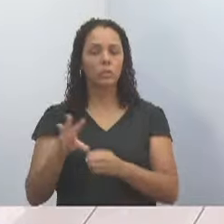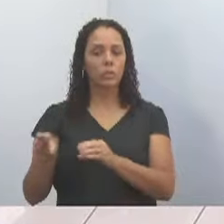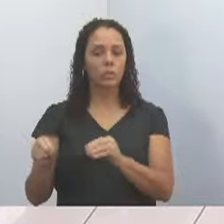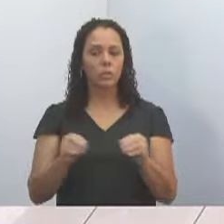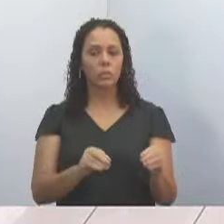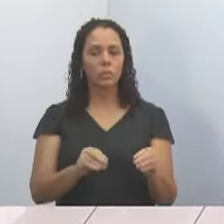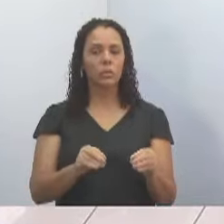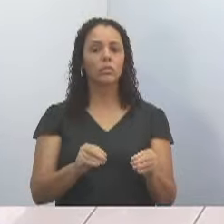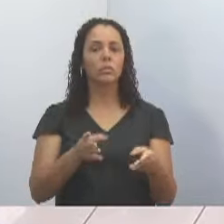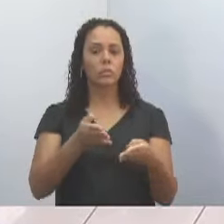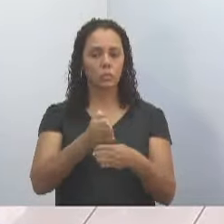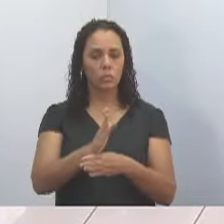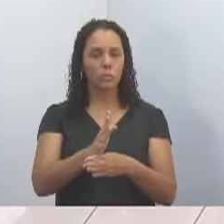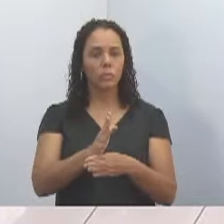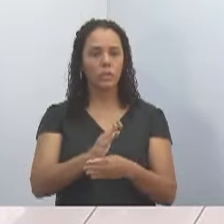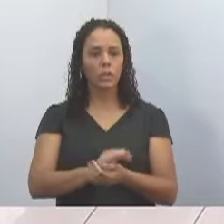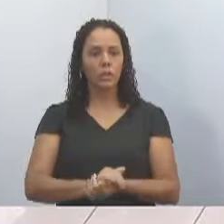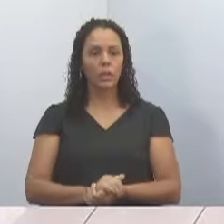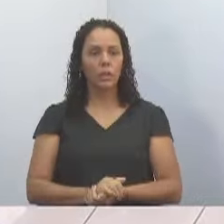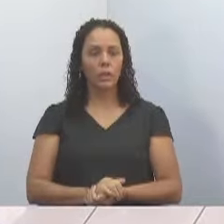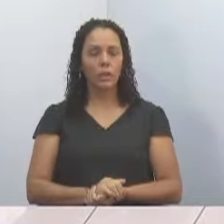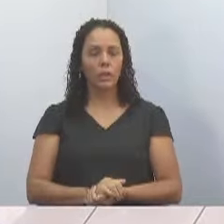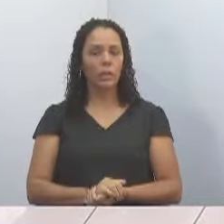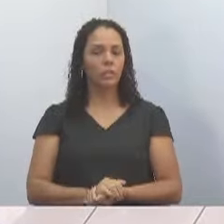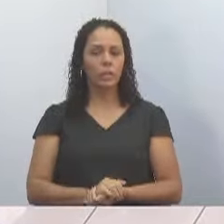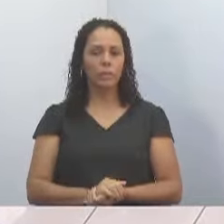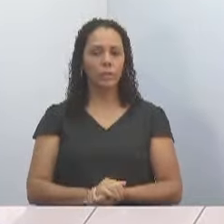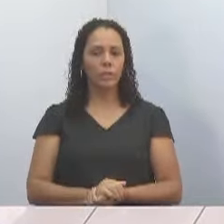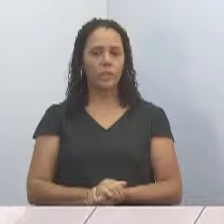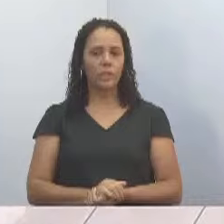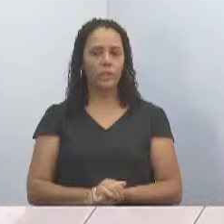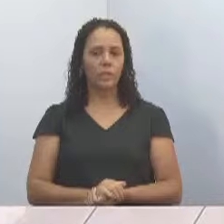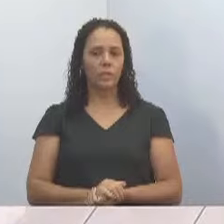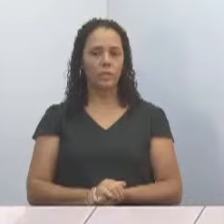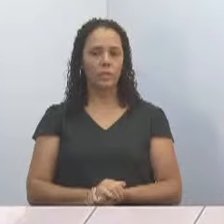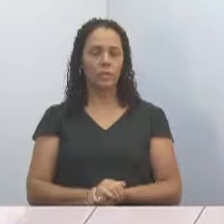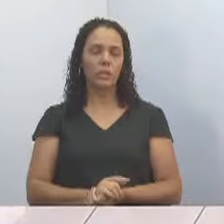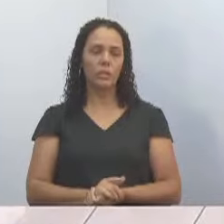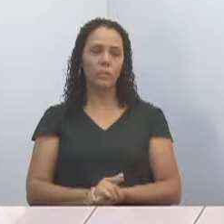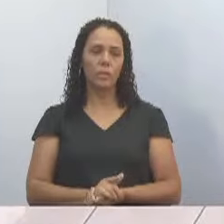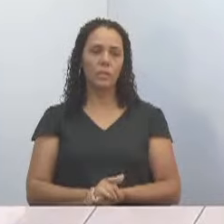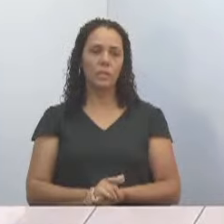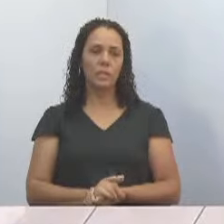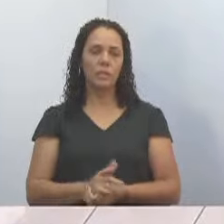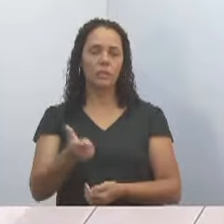Adiamento foi aprovado. Próximo projeto.